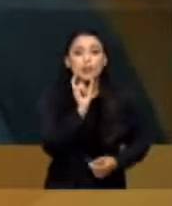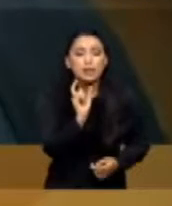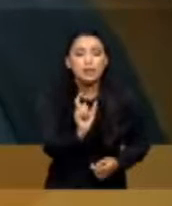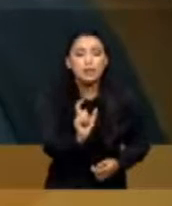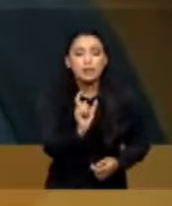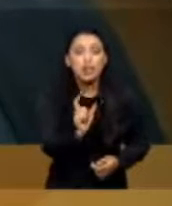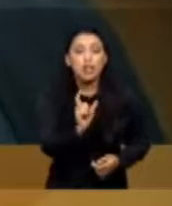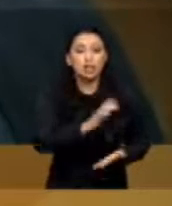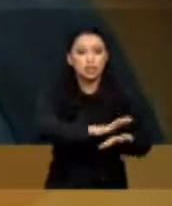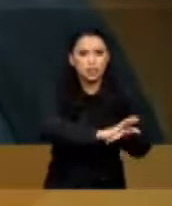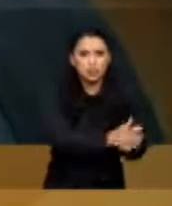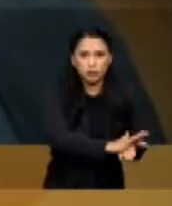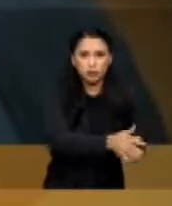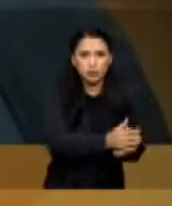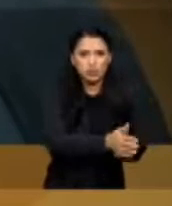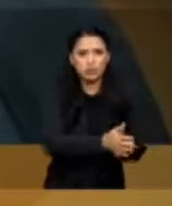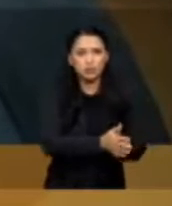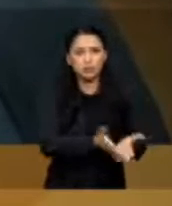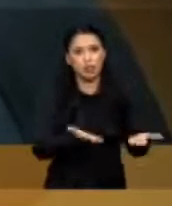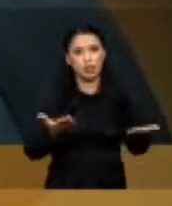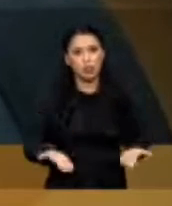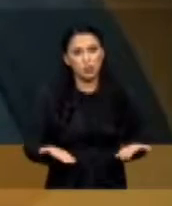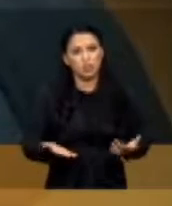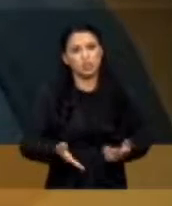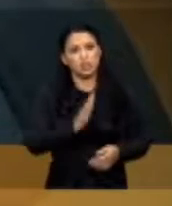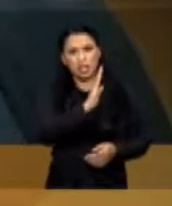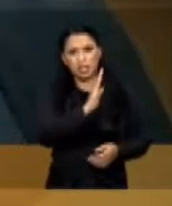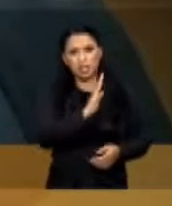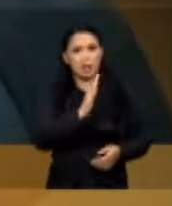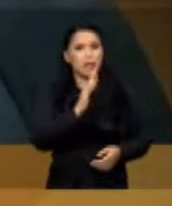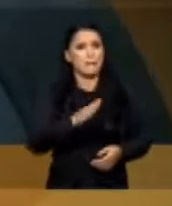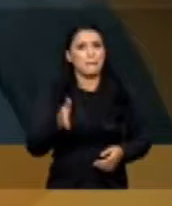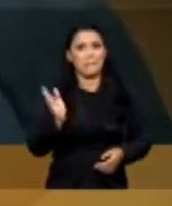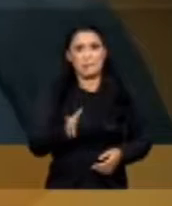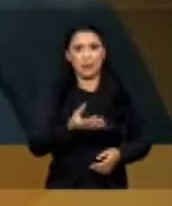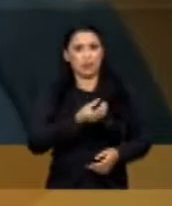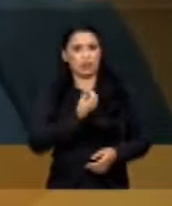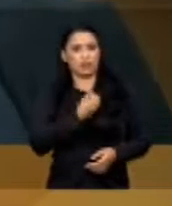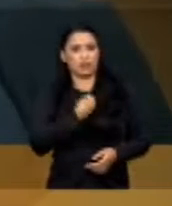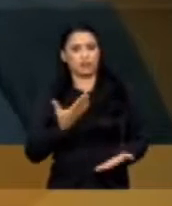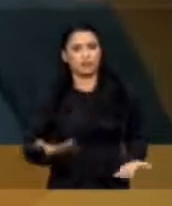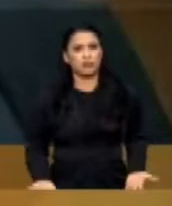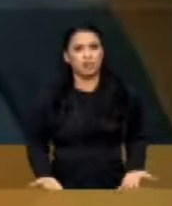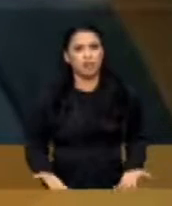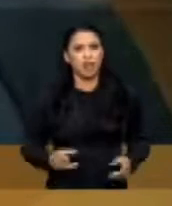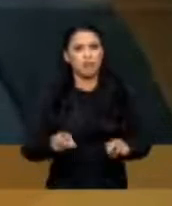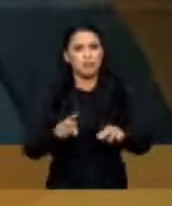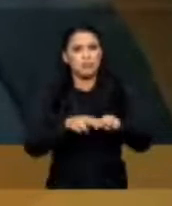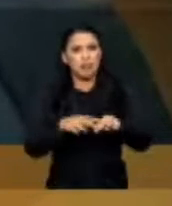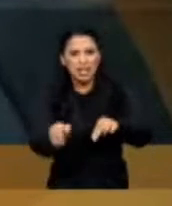explícito da supressão do adversário, de invalidar a existência, prender,